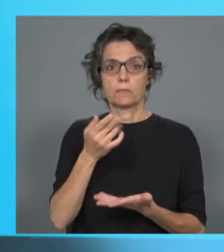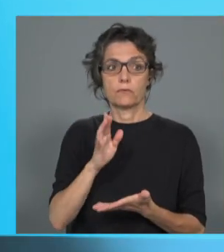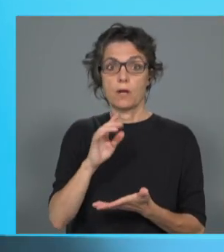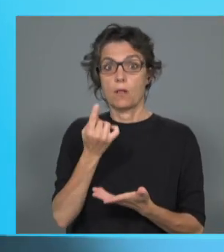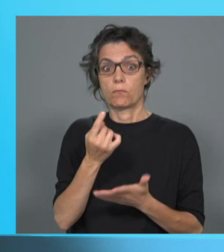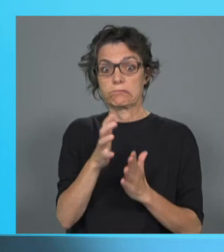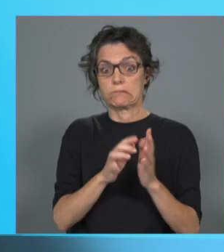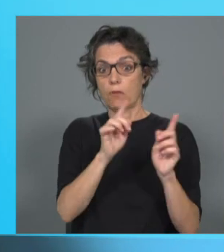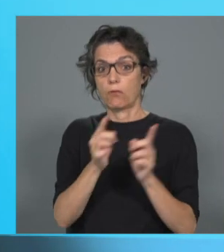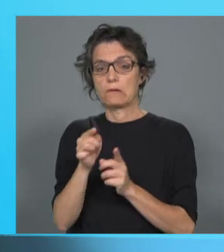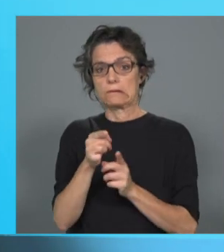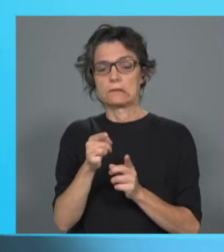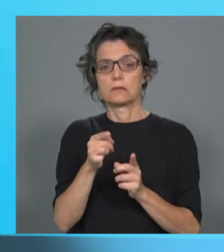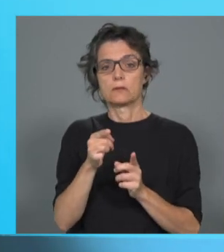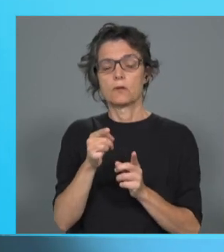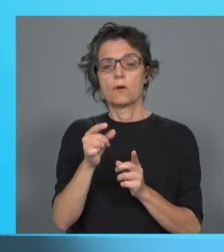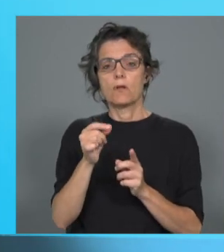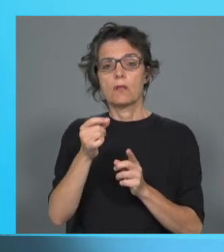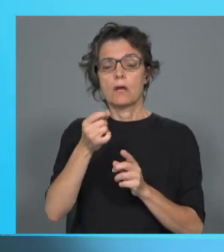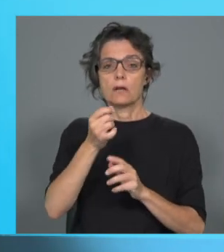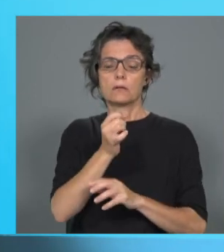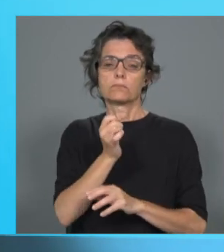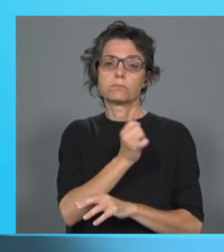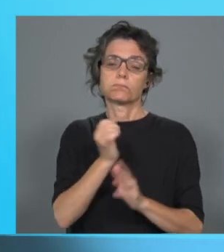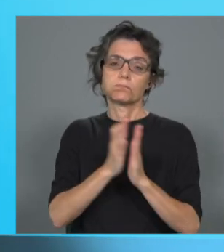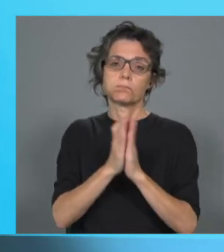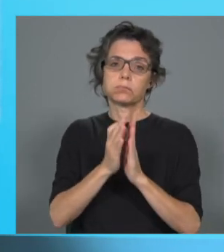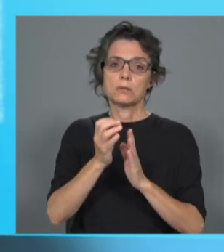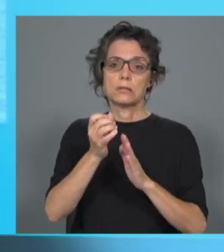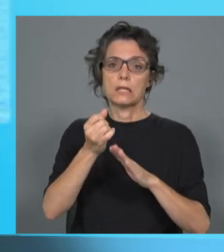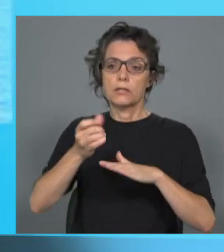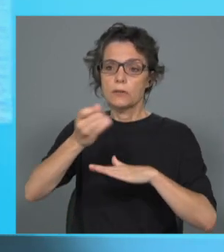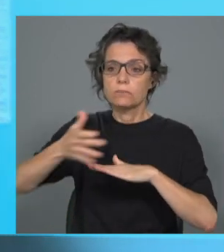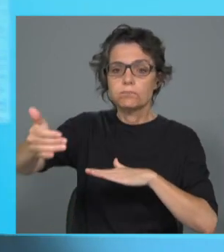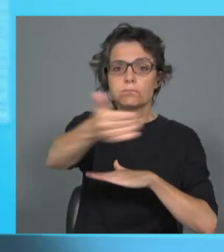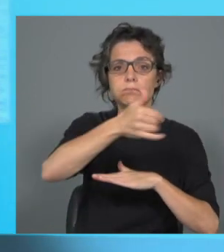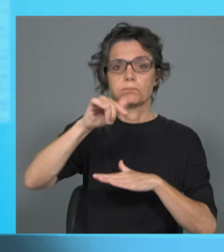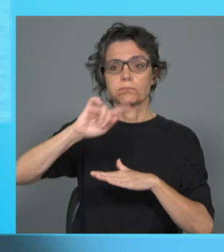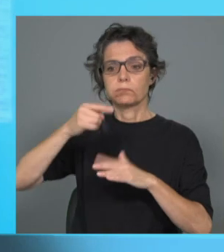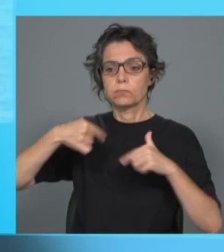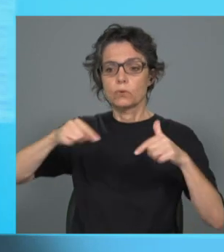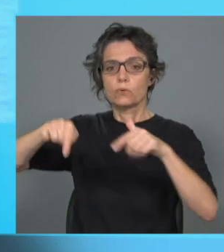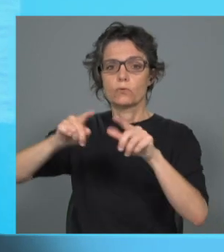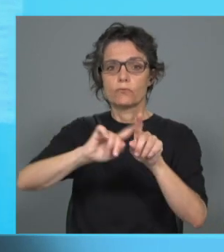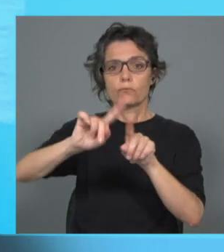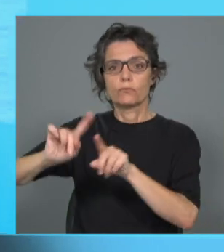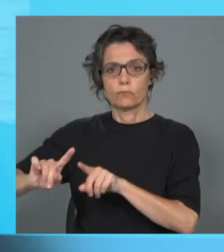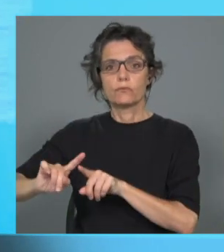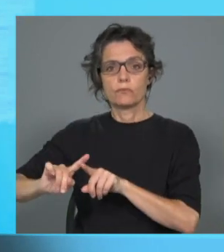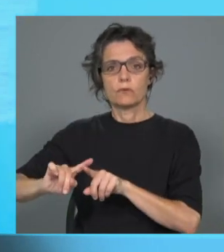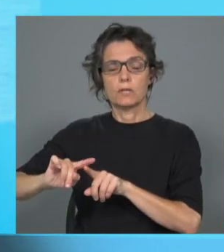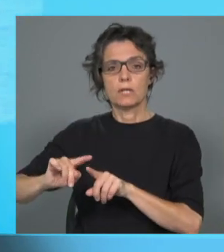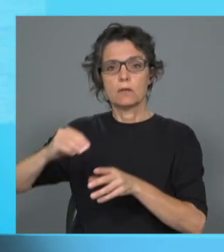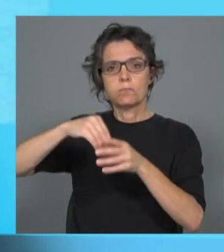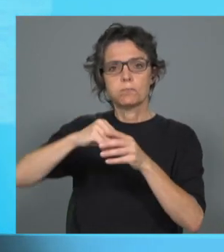sínteses diocesanas depois deste período de reuniões e partilhas diversas a nível